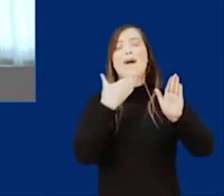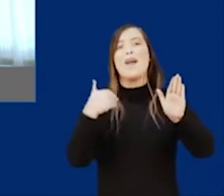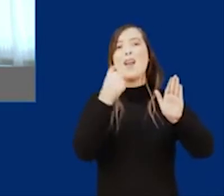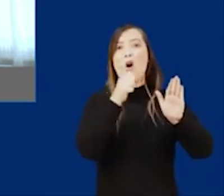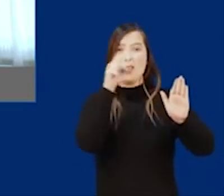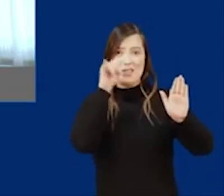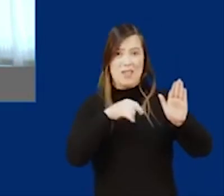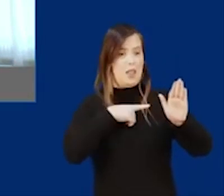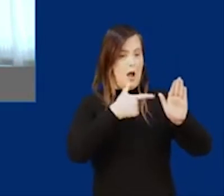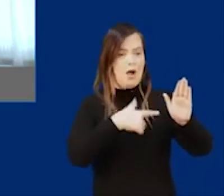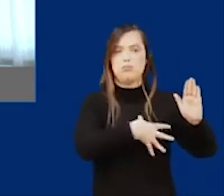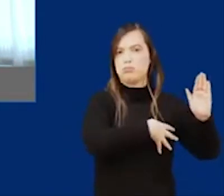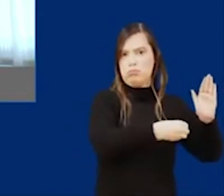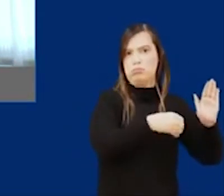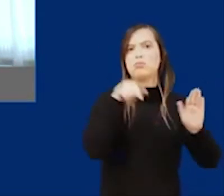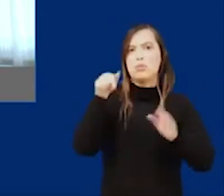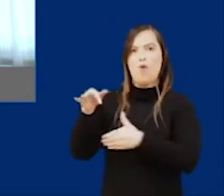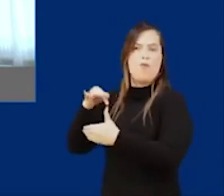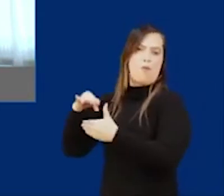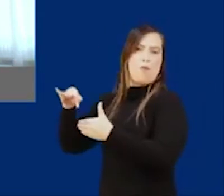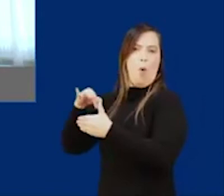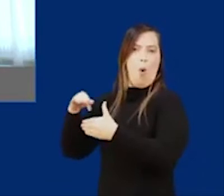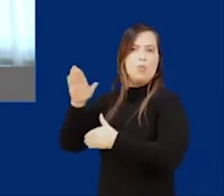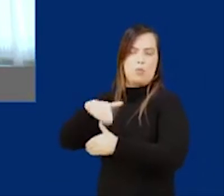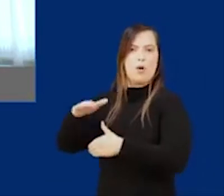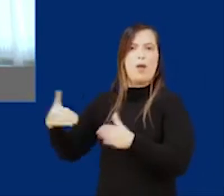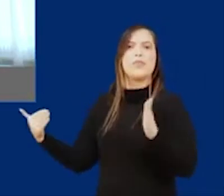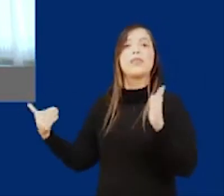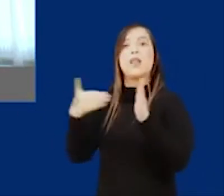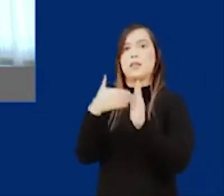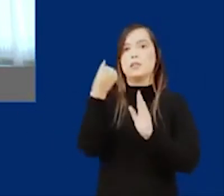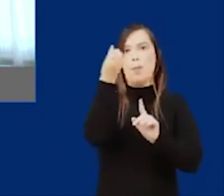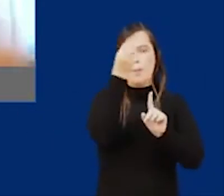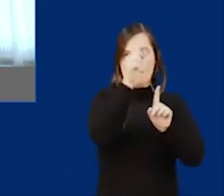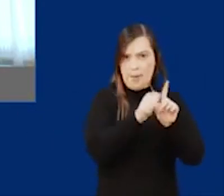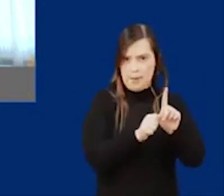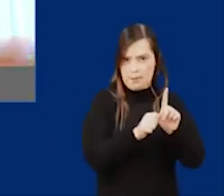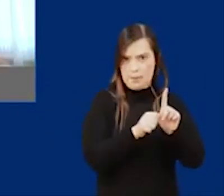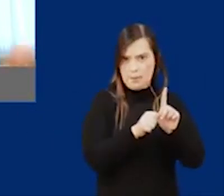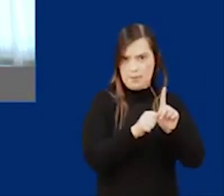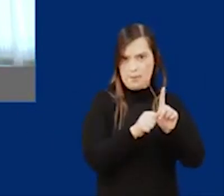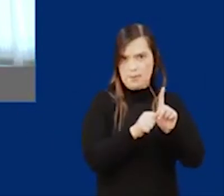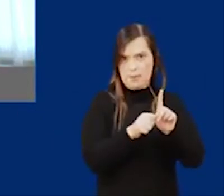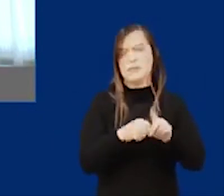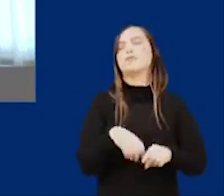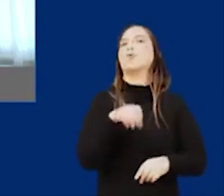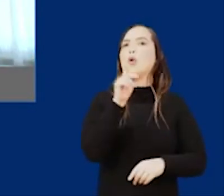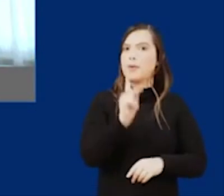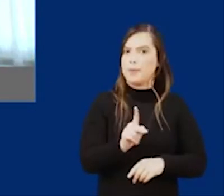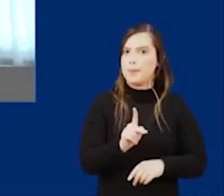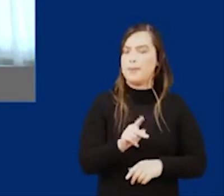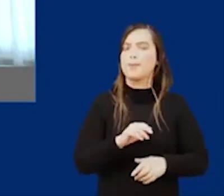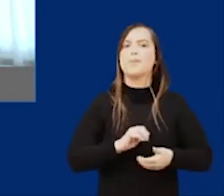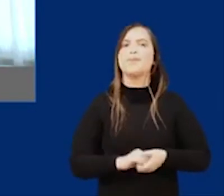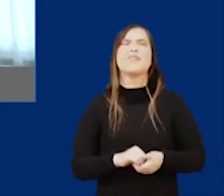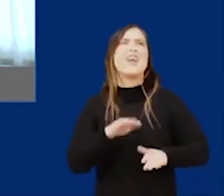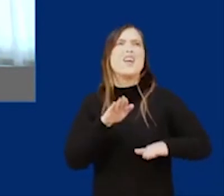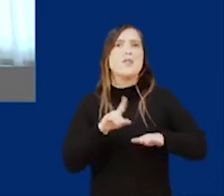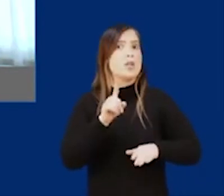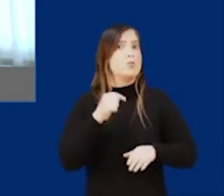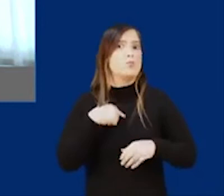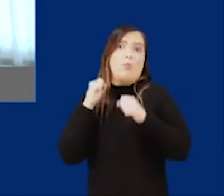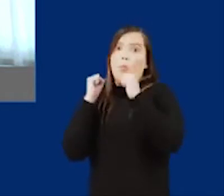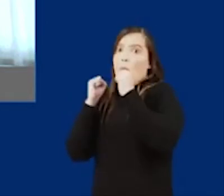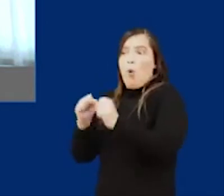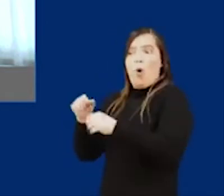possível, é a fórmula infantil, até os 6 meses de idade. Isso o guia categórico. Às vezes não é possível a